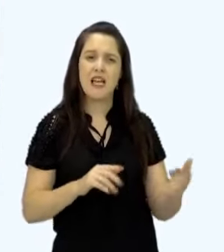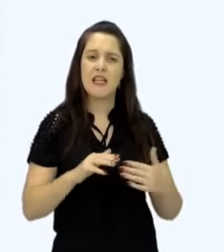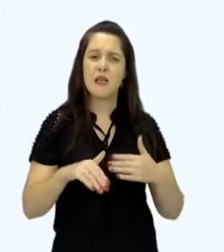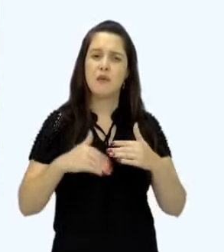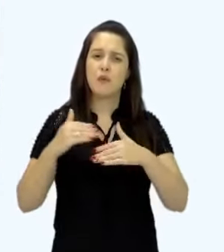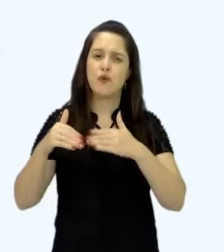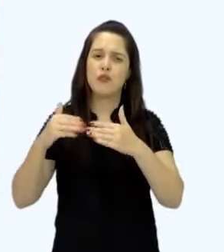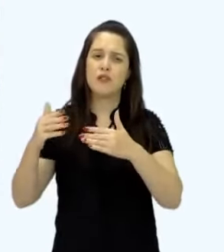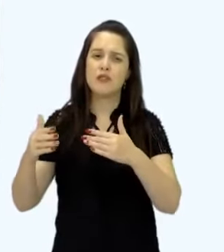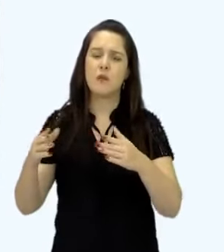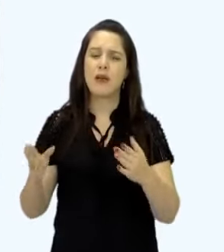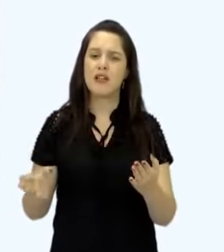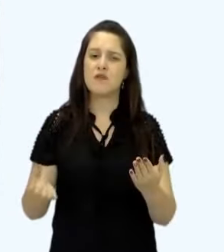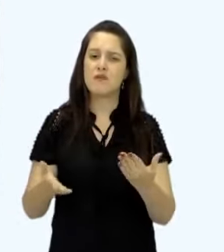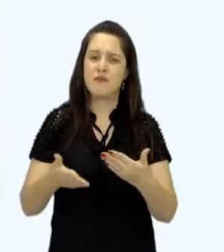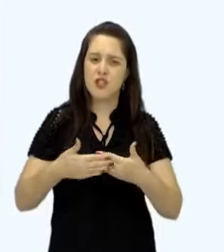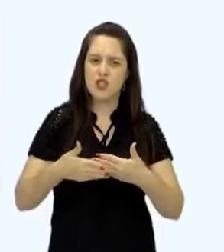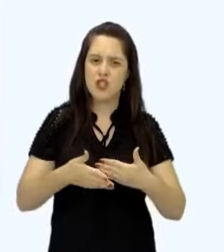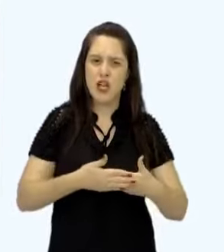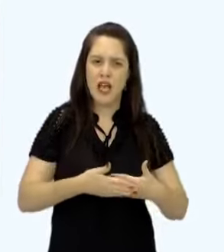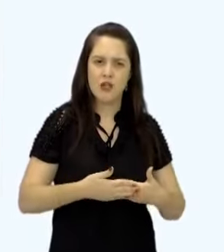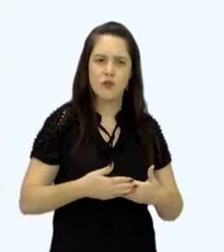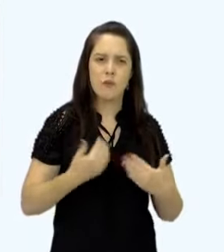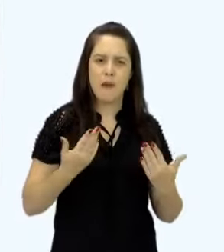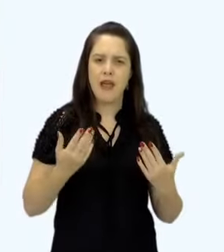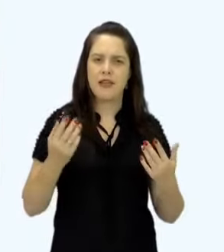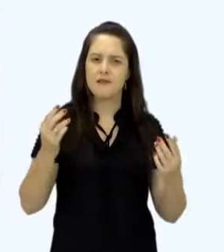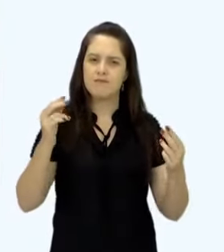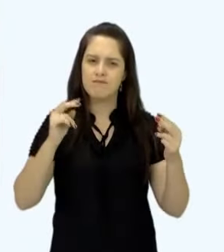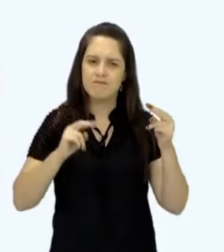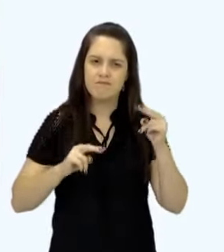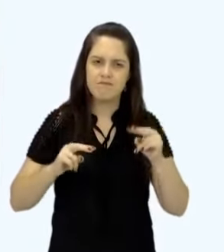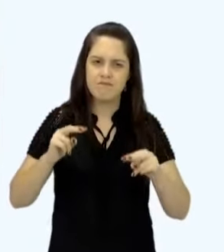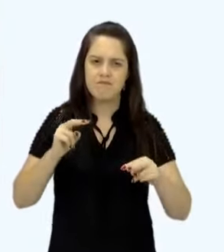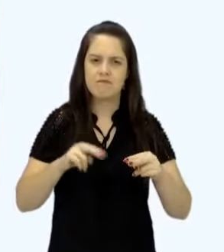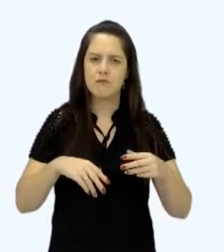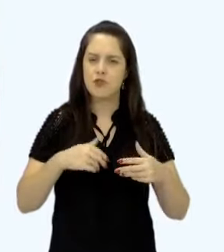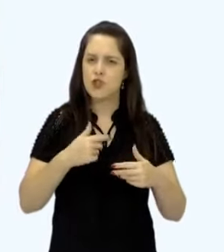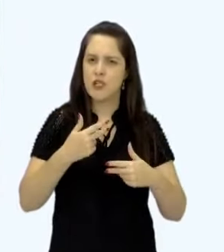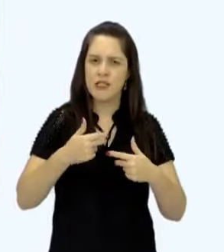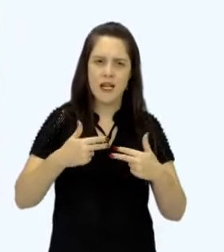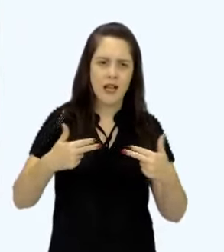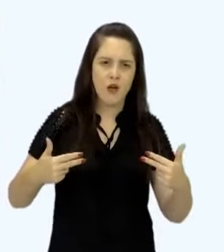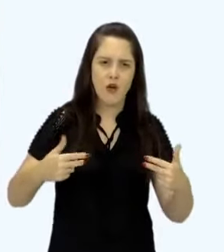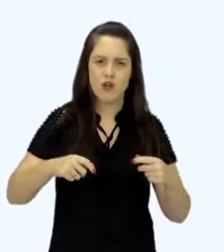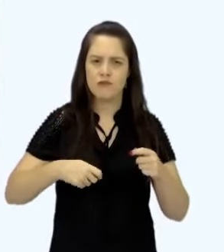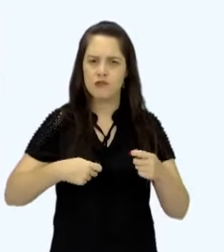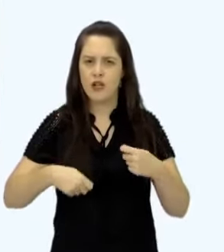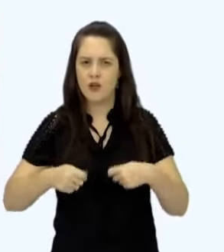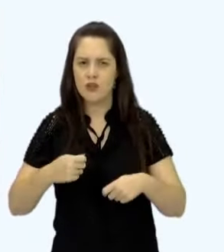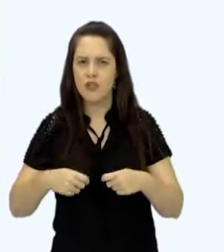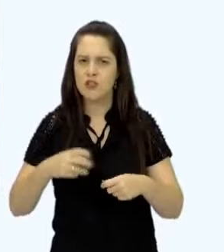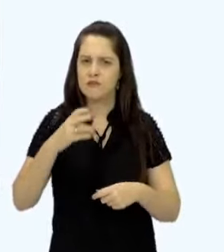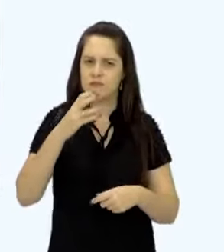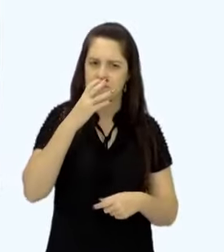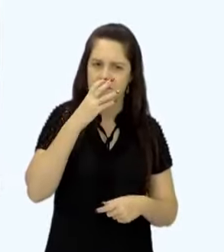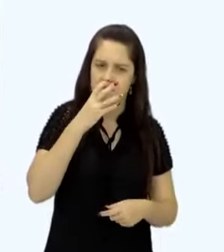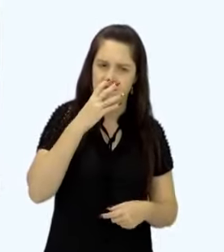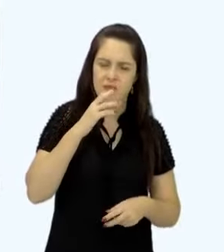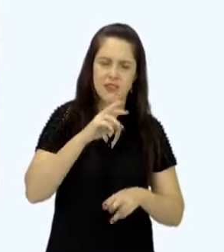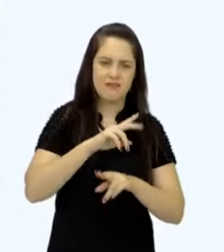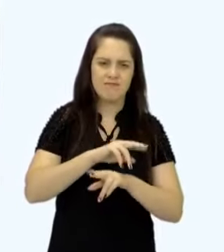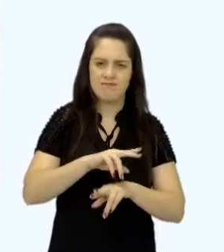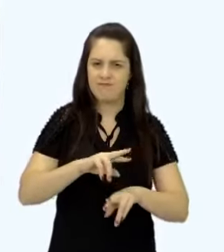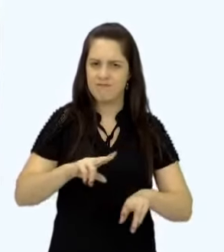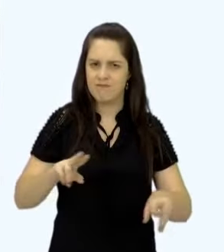mais fechado, mais previsível dos adultos, que só falam de negócios, de mineração, etc, etc.